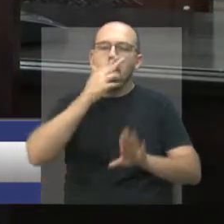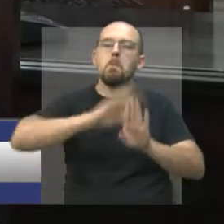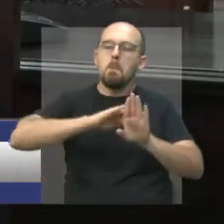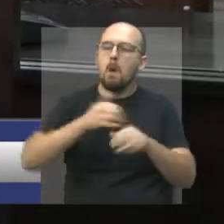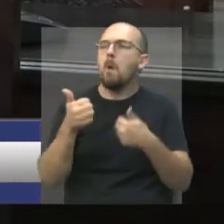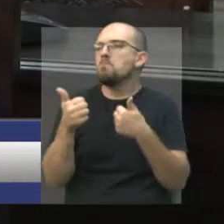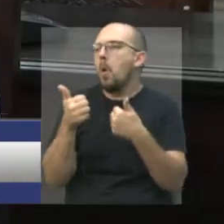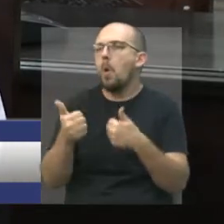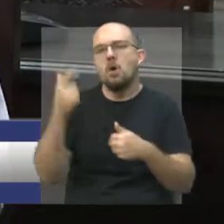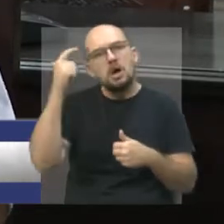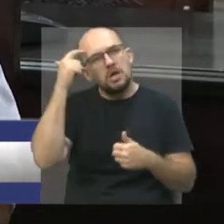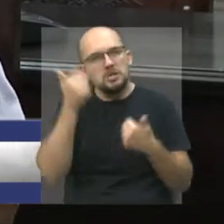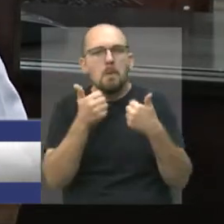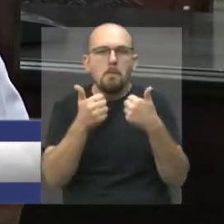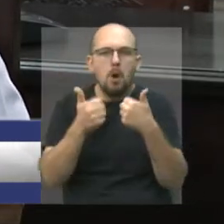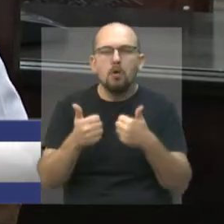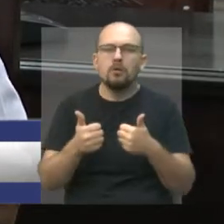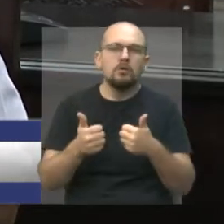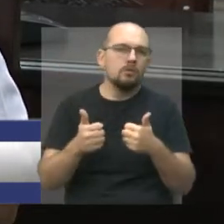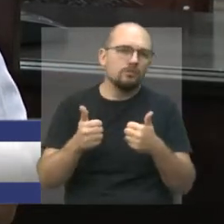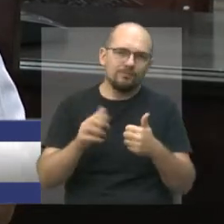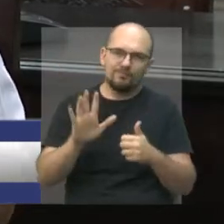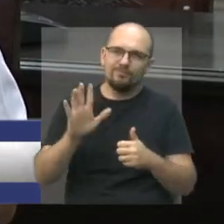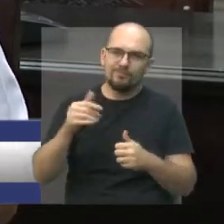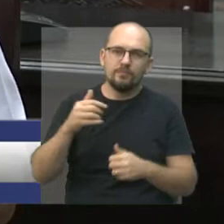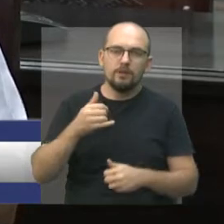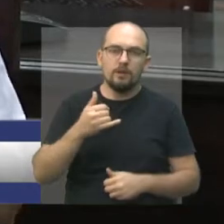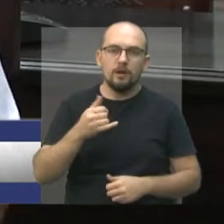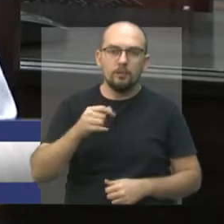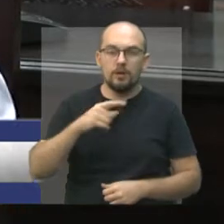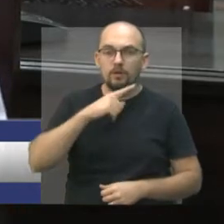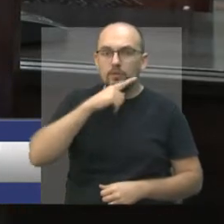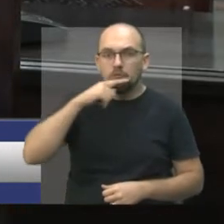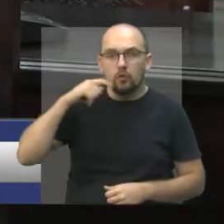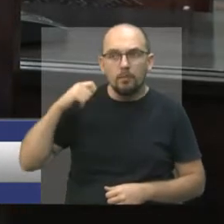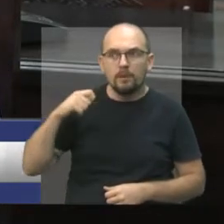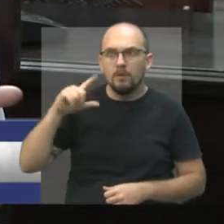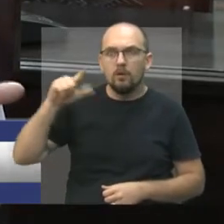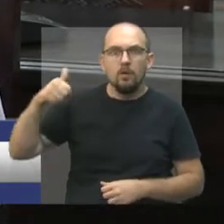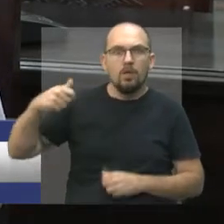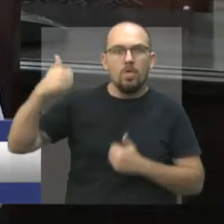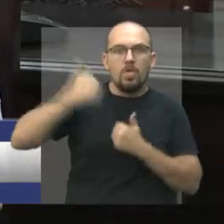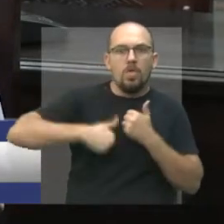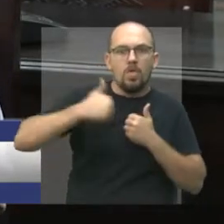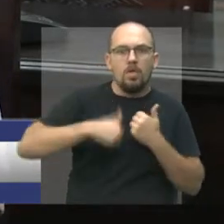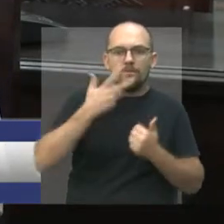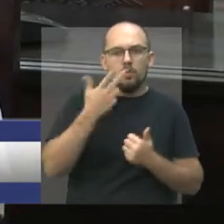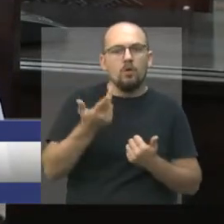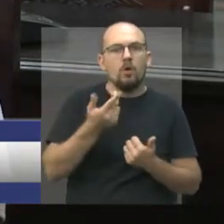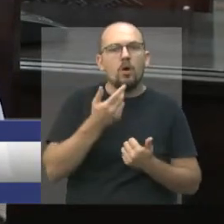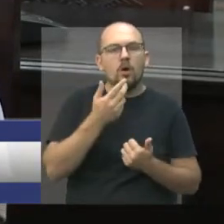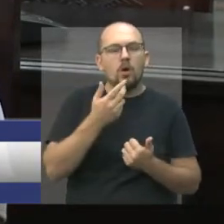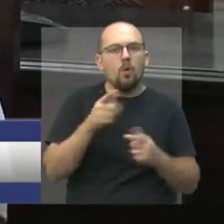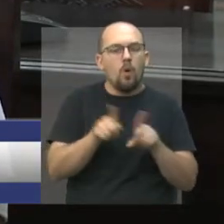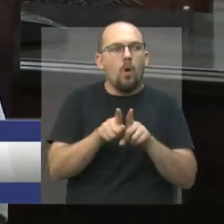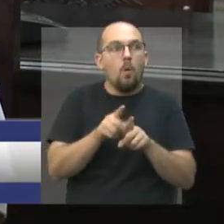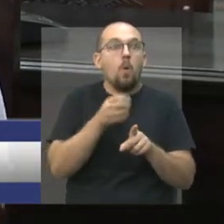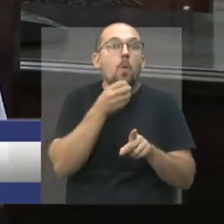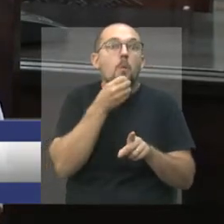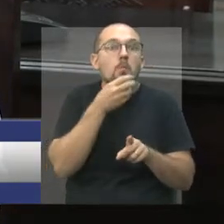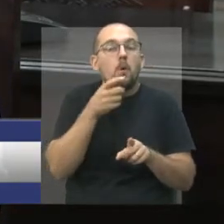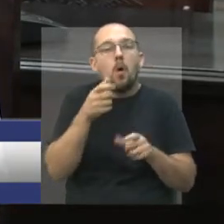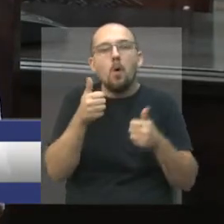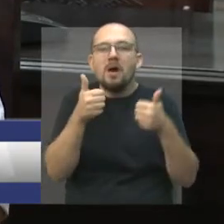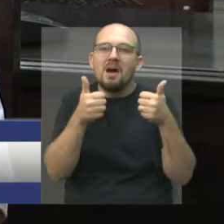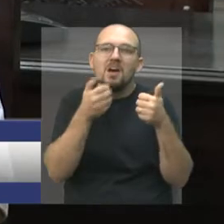falei um dia aqui, o presidente da casa, o João Brandão, me repreendeu. De boas intenções, o inferno está cheio, presidente. De